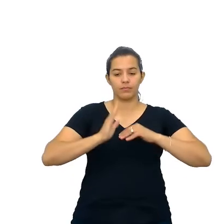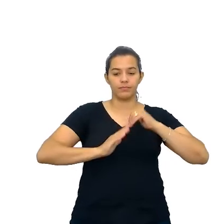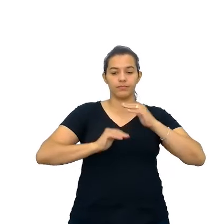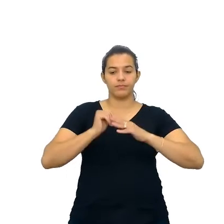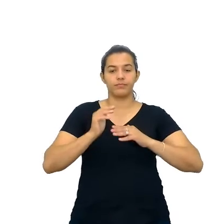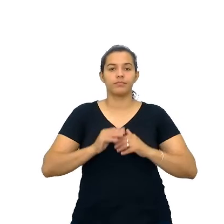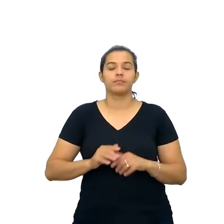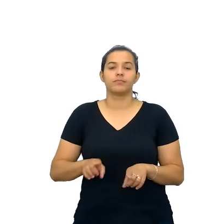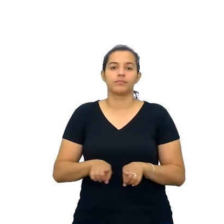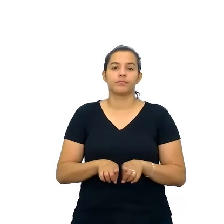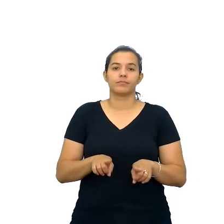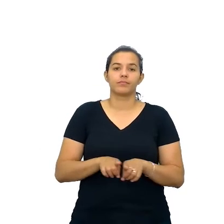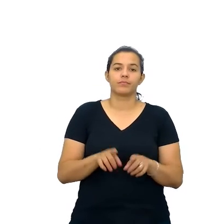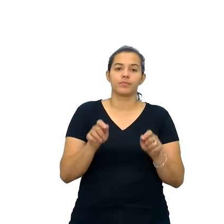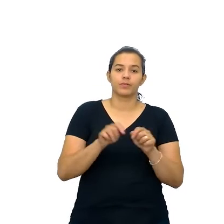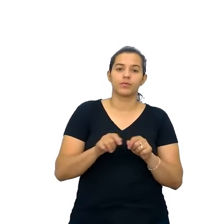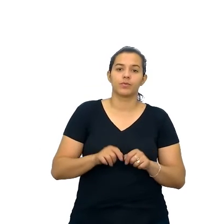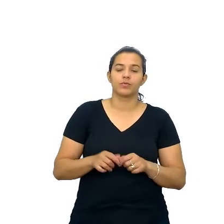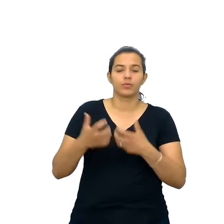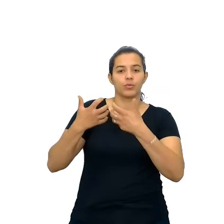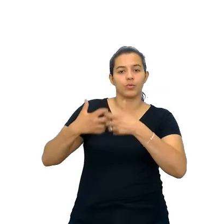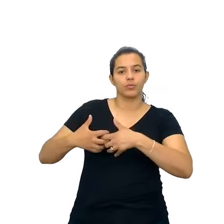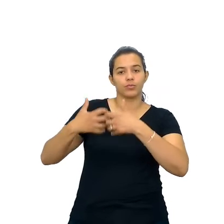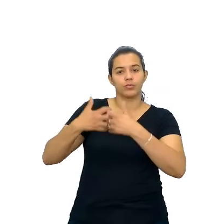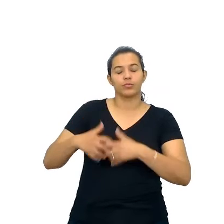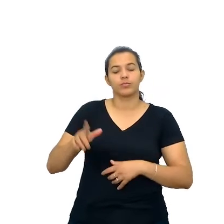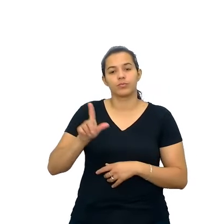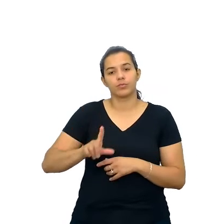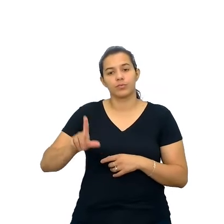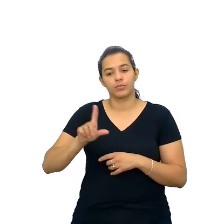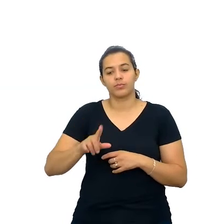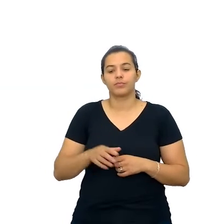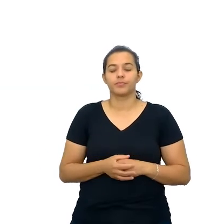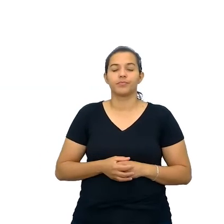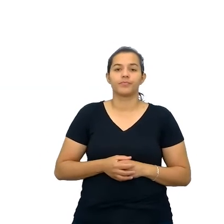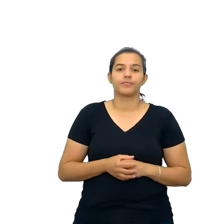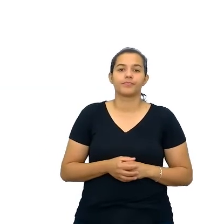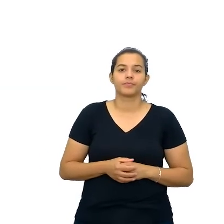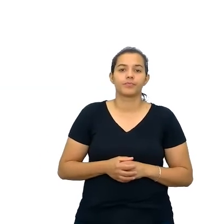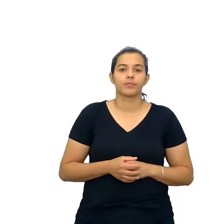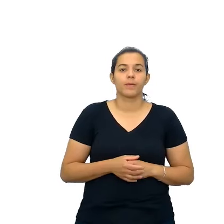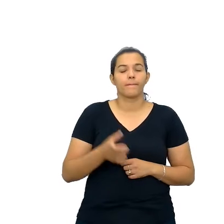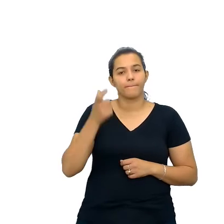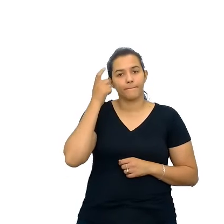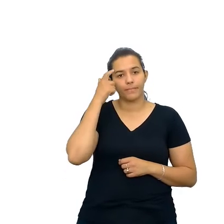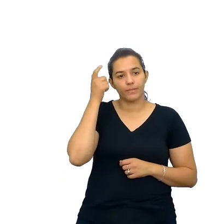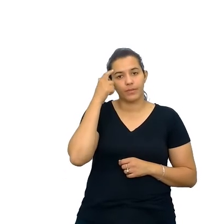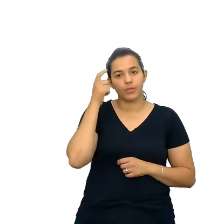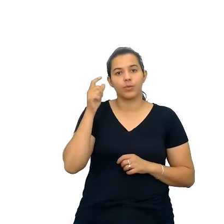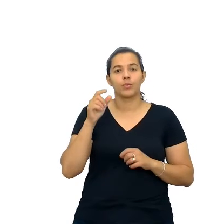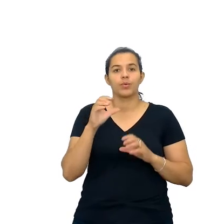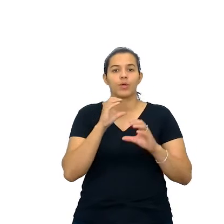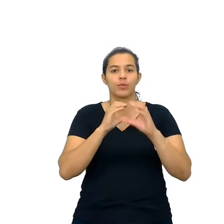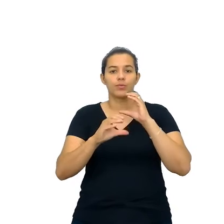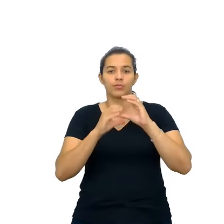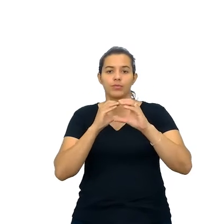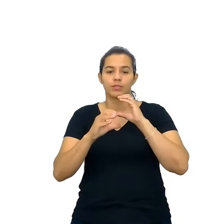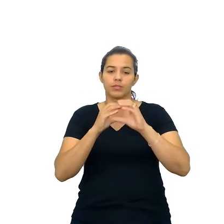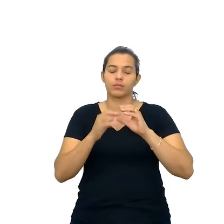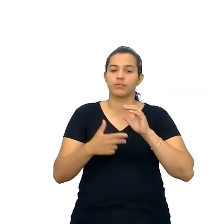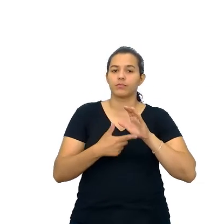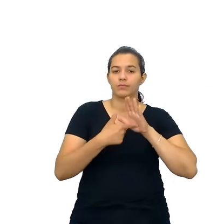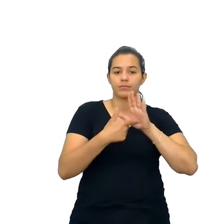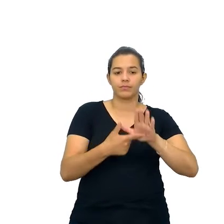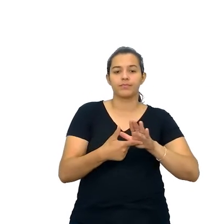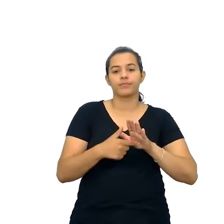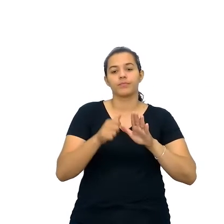como pensando na construção do raciocínio lógico, né? Pensou na comunicação e na representação e fez